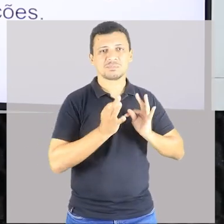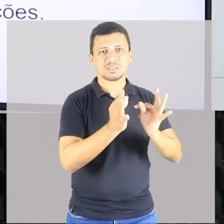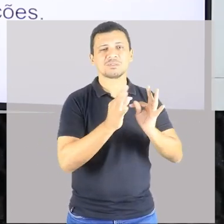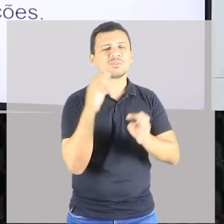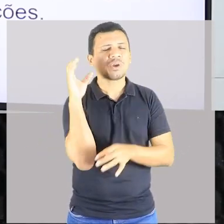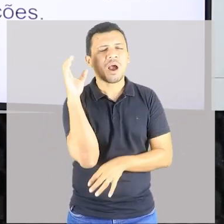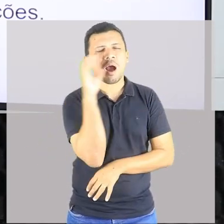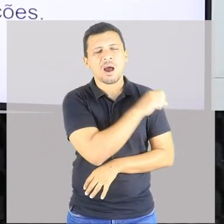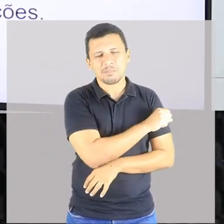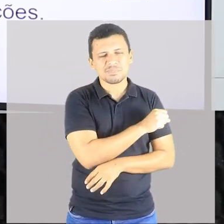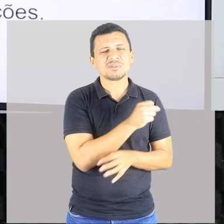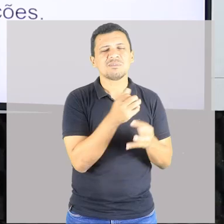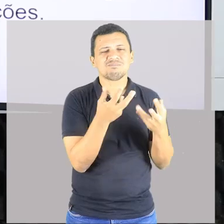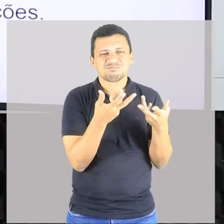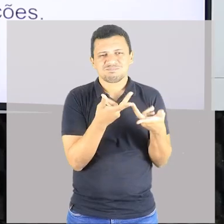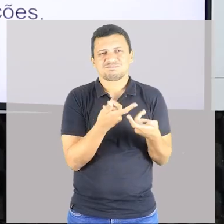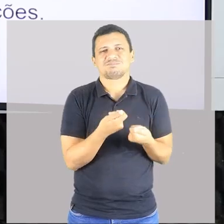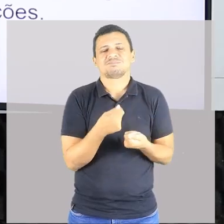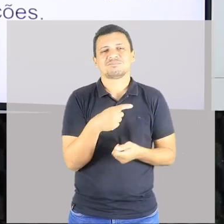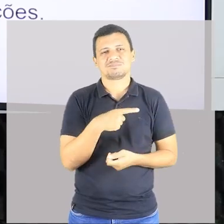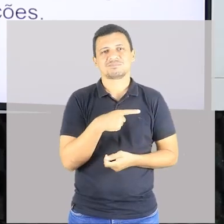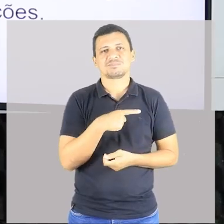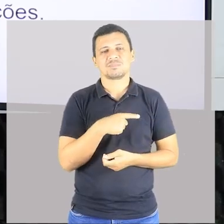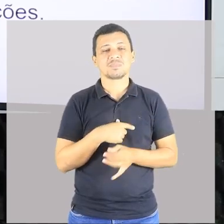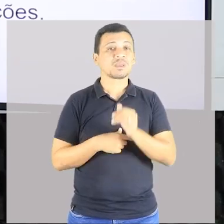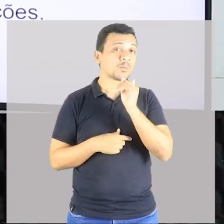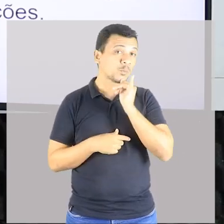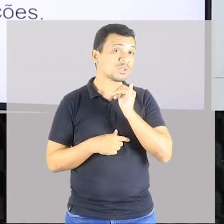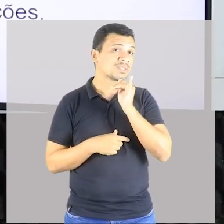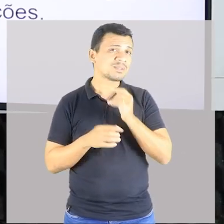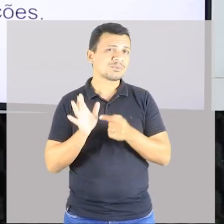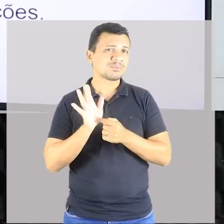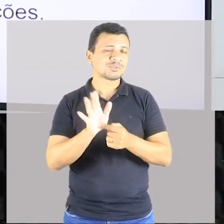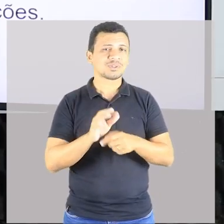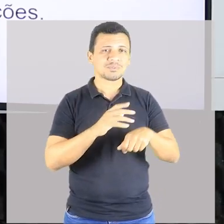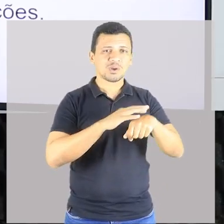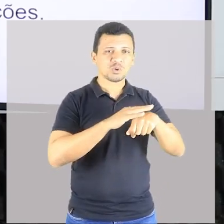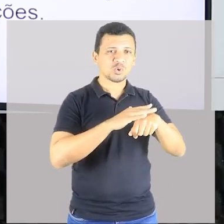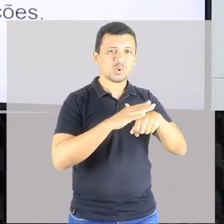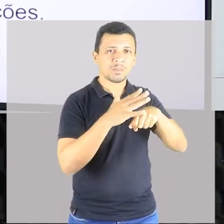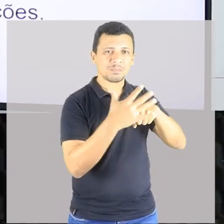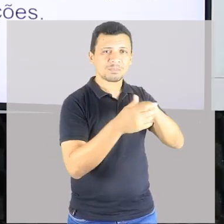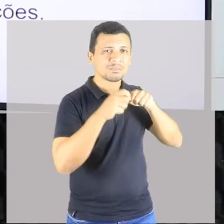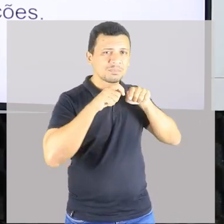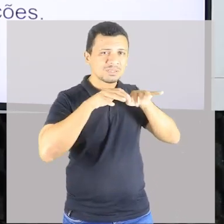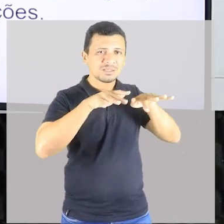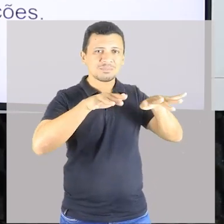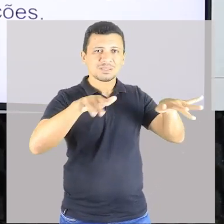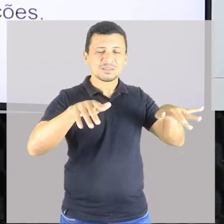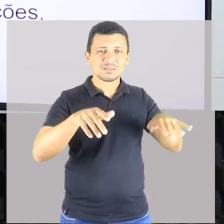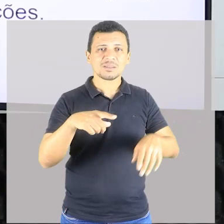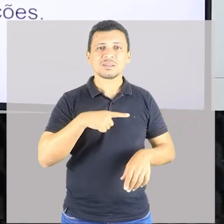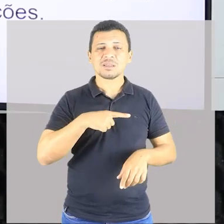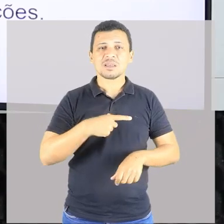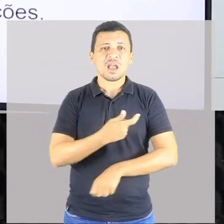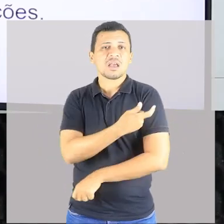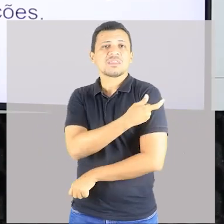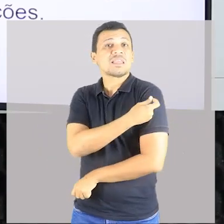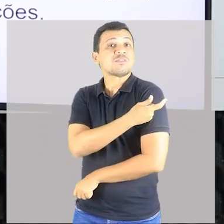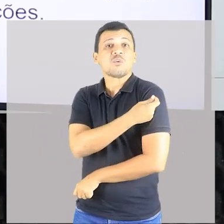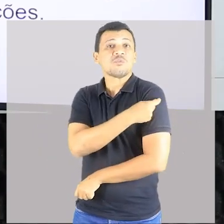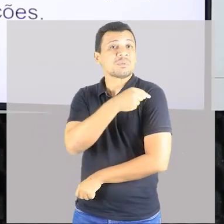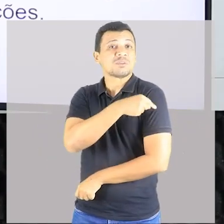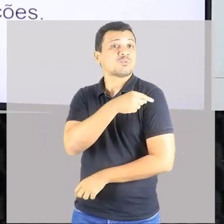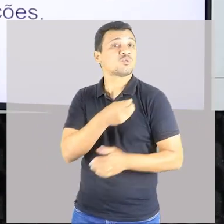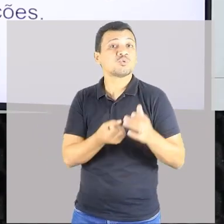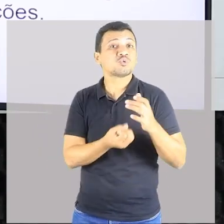muito mais rápida e muito mais eficiente. Quer ver o exemplo? Olha a pandemia. Nós tivemos o desenvolvimento da vacina em basicamente um ano,